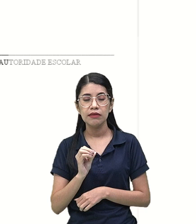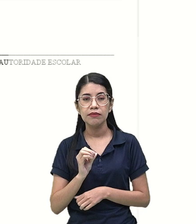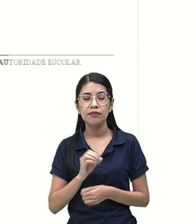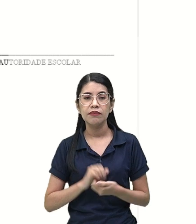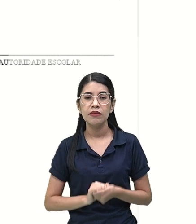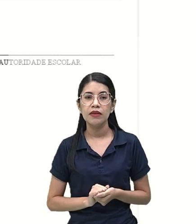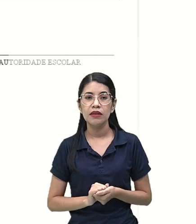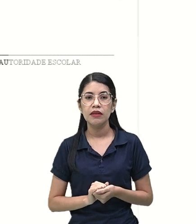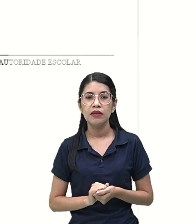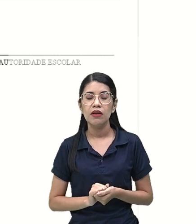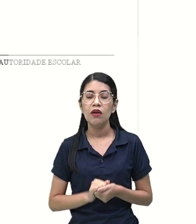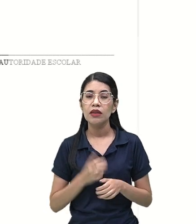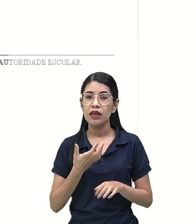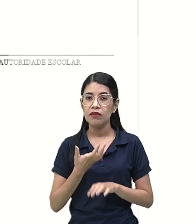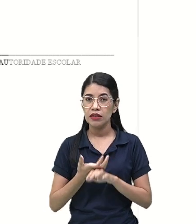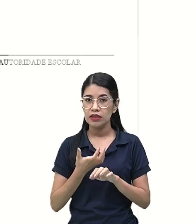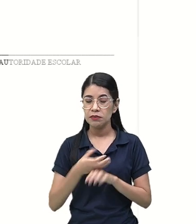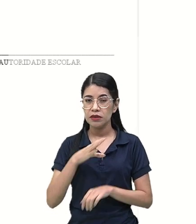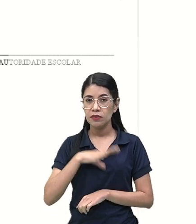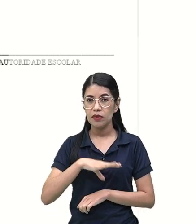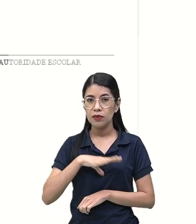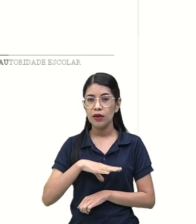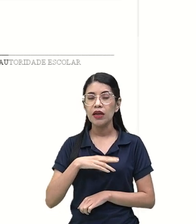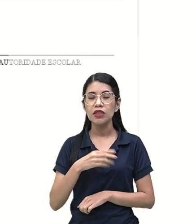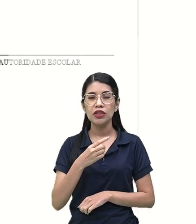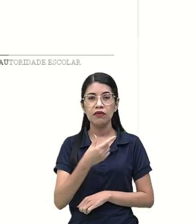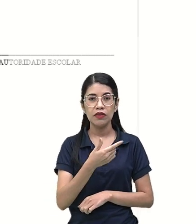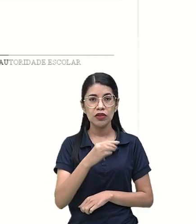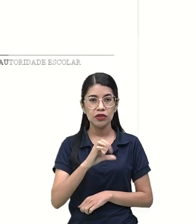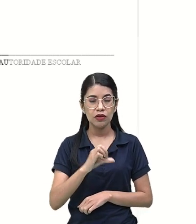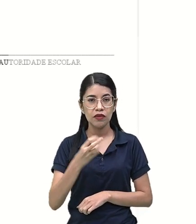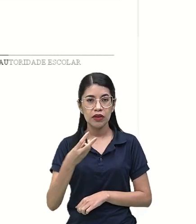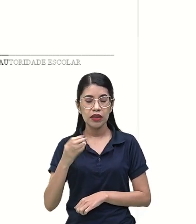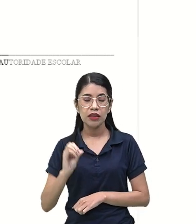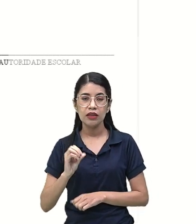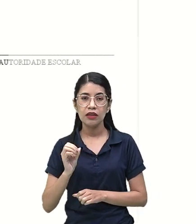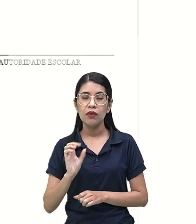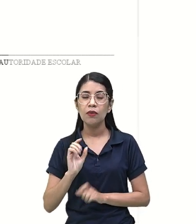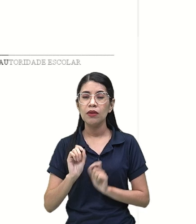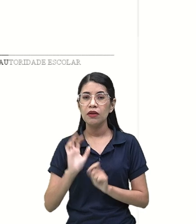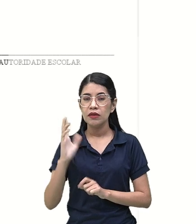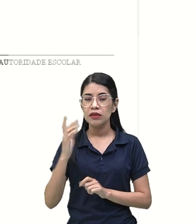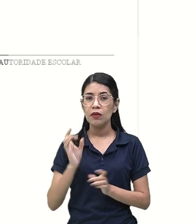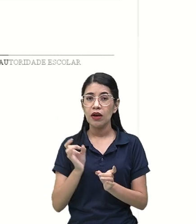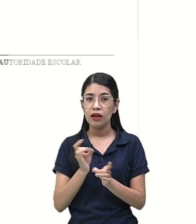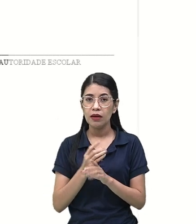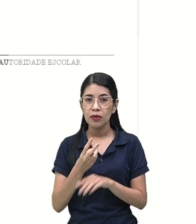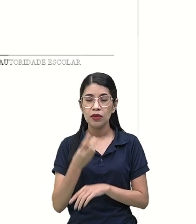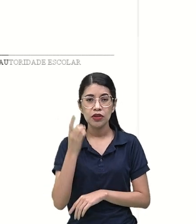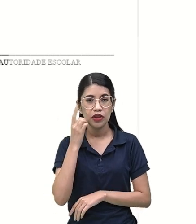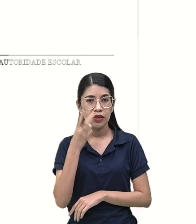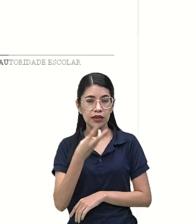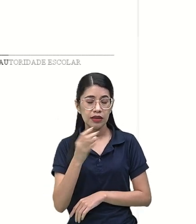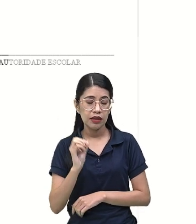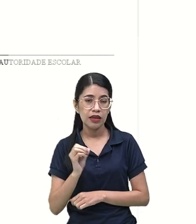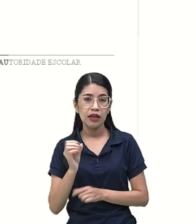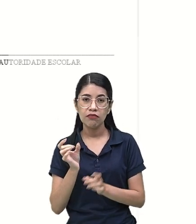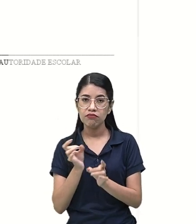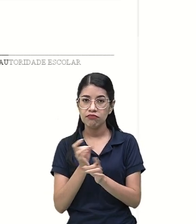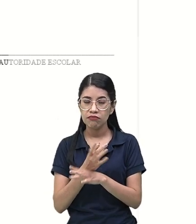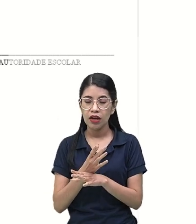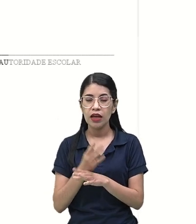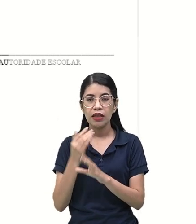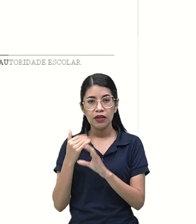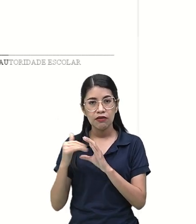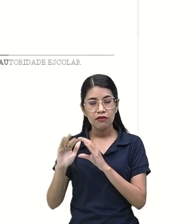com 2 dias de língua portuguesa? Foi o que ocorreu aqui. Fechei dia 30, fecho essa ficha e coloco e vou